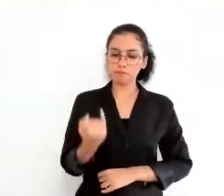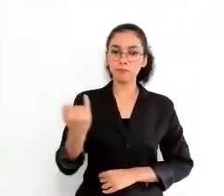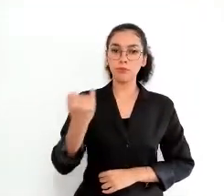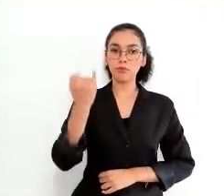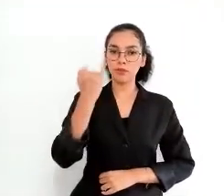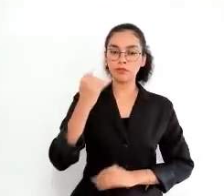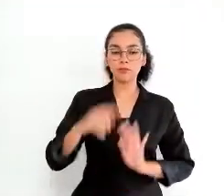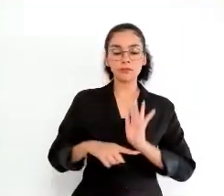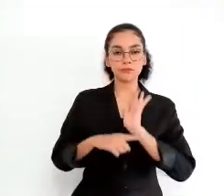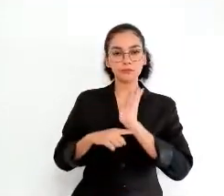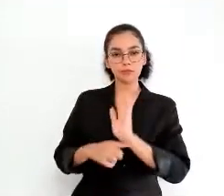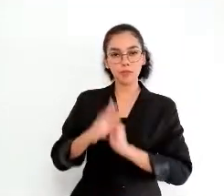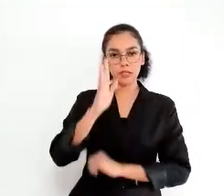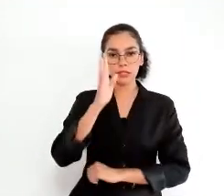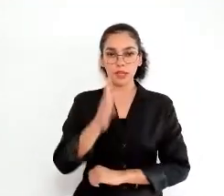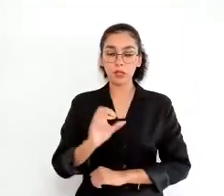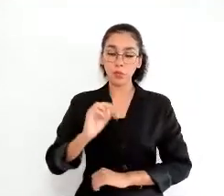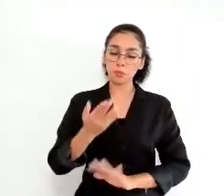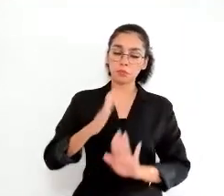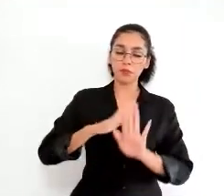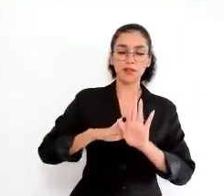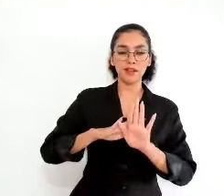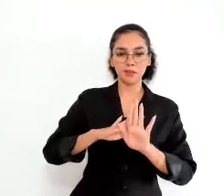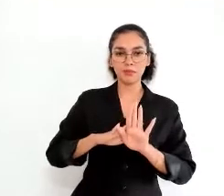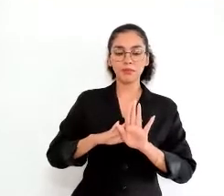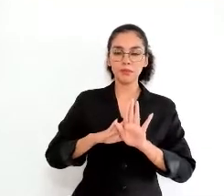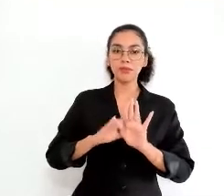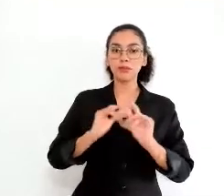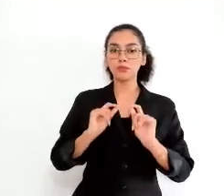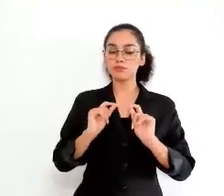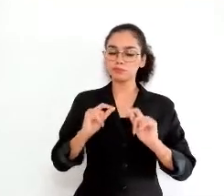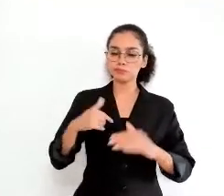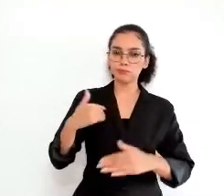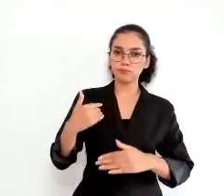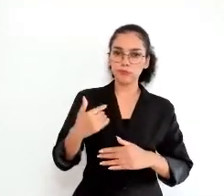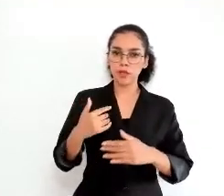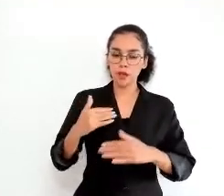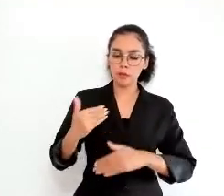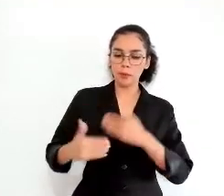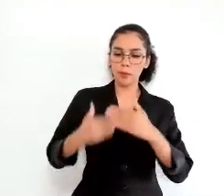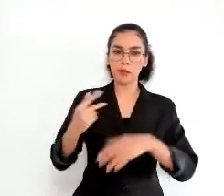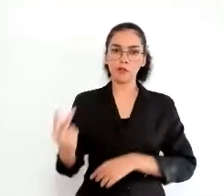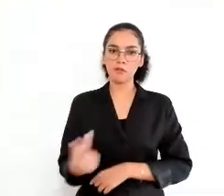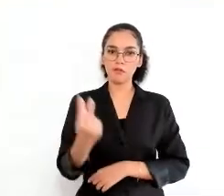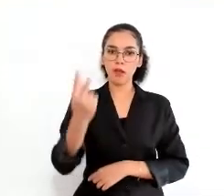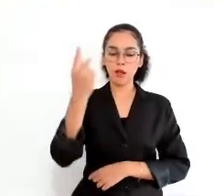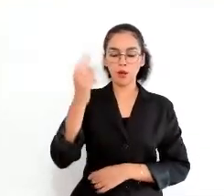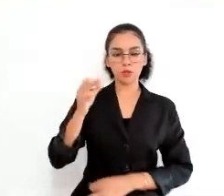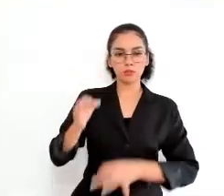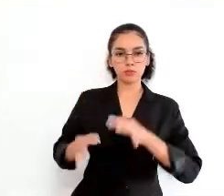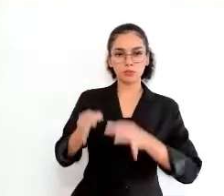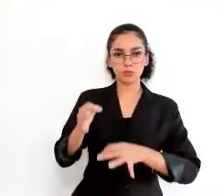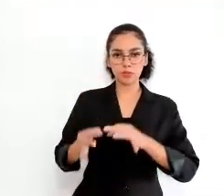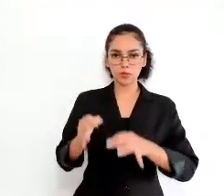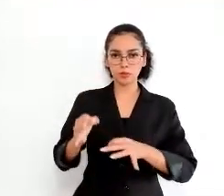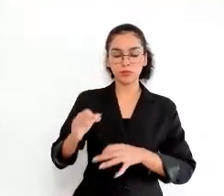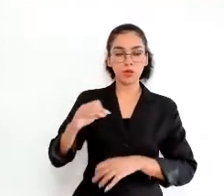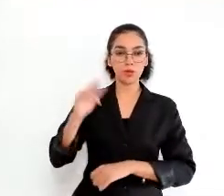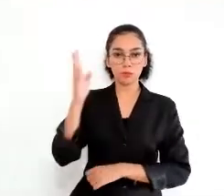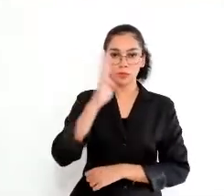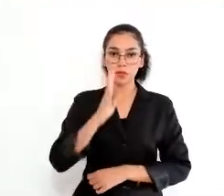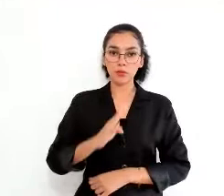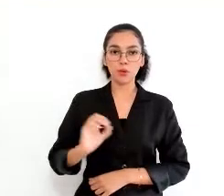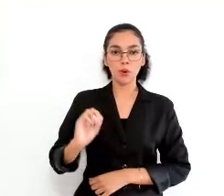contribuíram, direto ou indiretamente, para o engrandecimento da magistratura nacional ou do Poder Judiciário do Rio Grande do